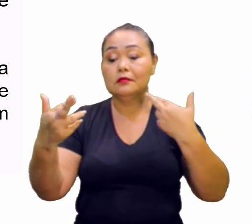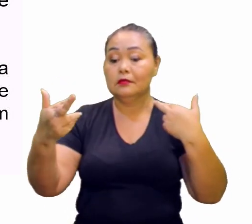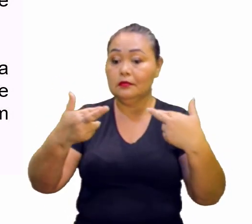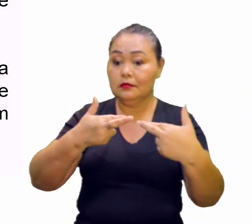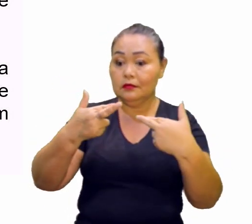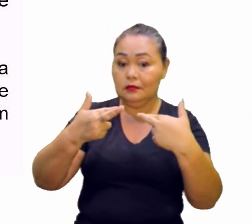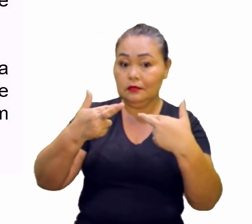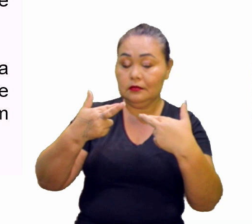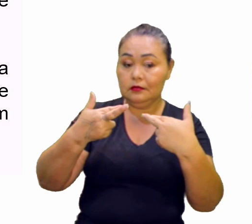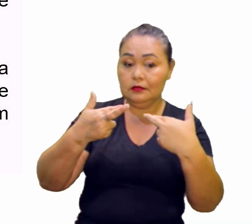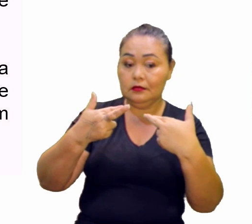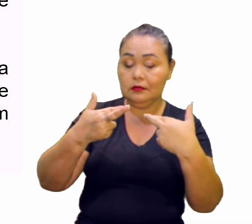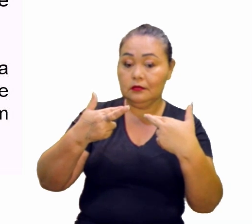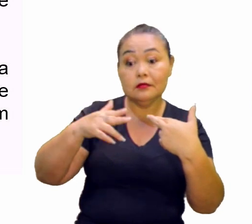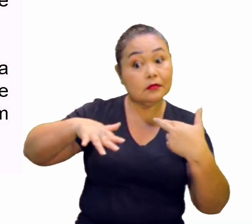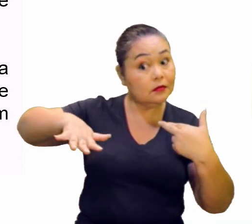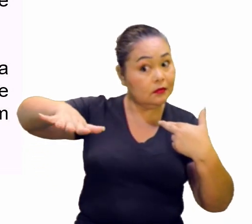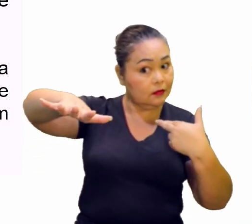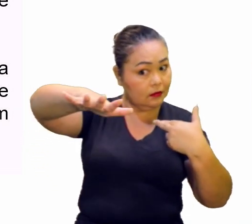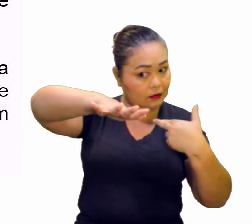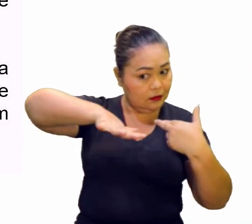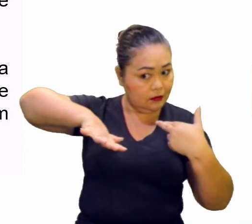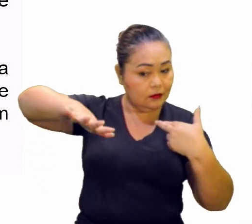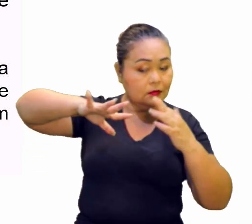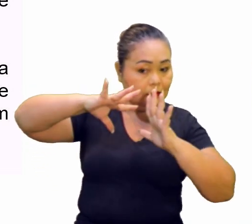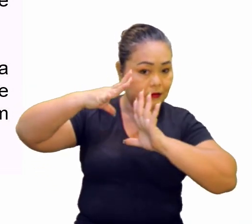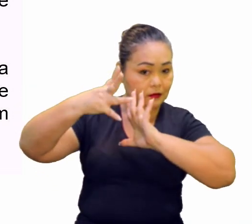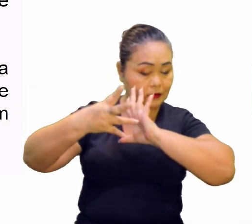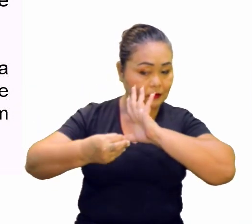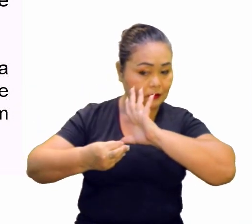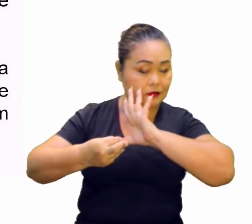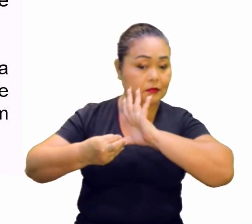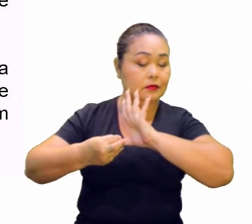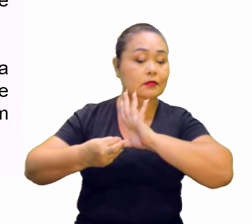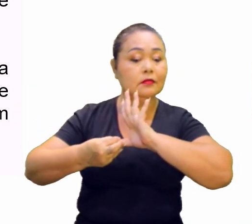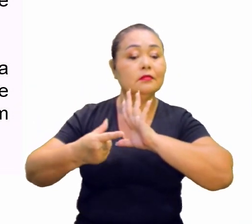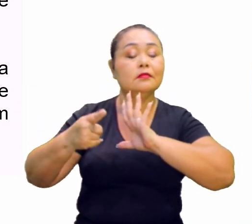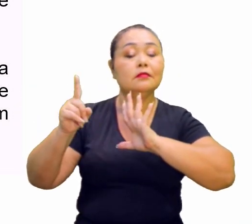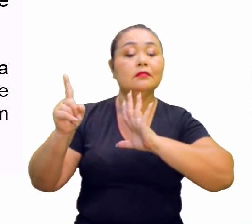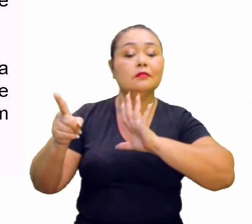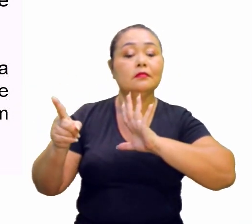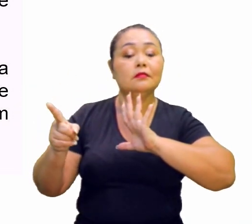a essa área, né? A essa área,